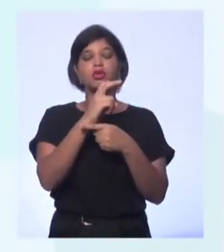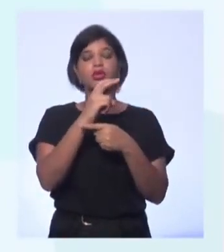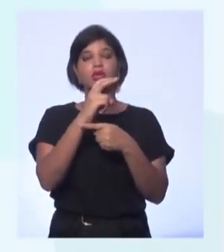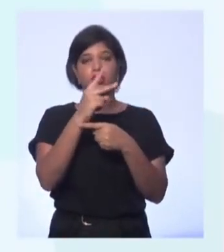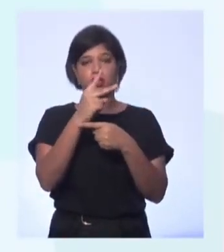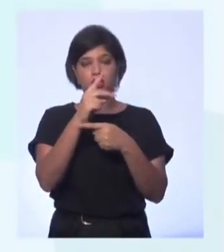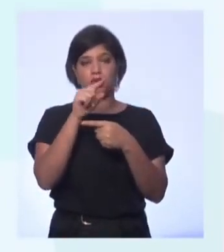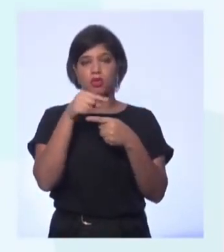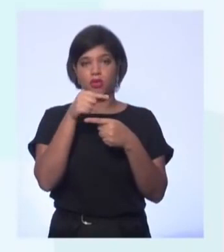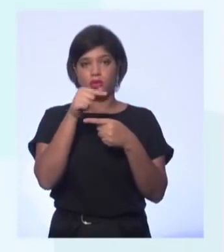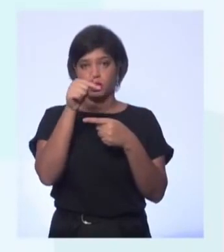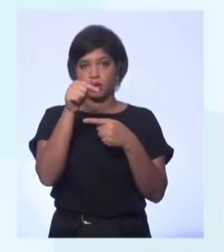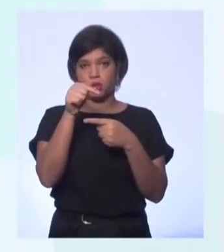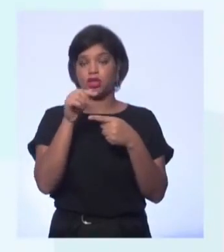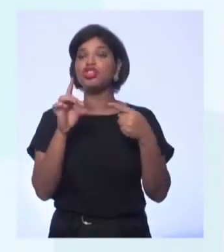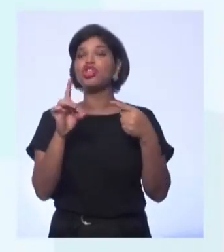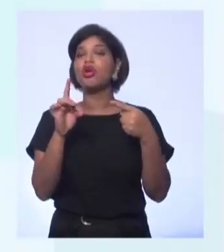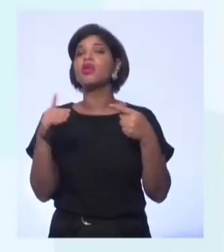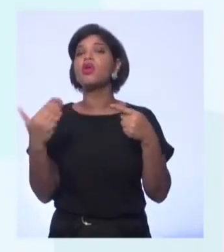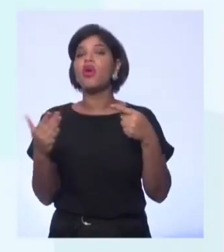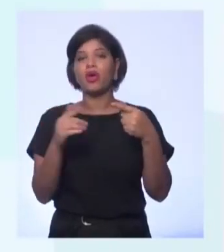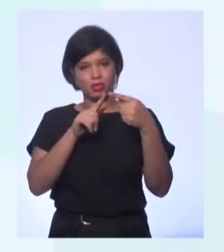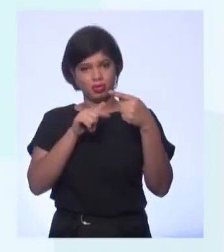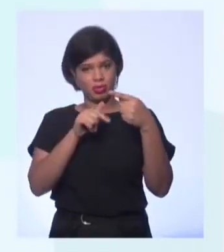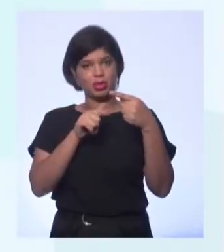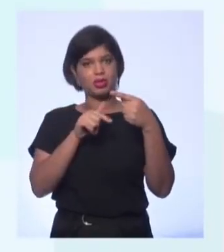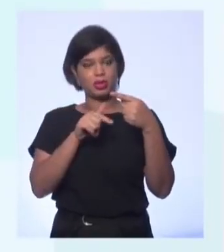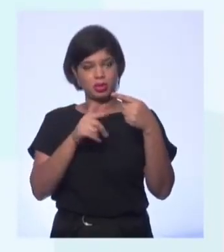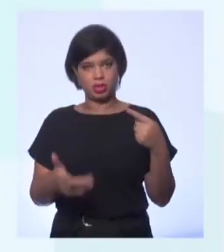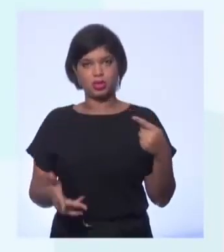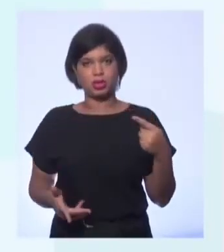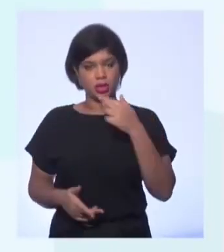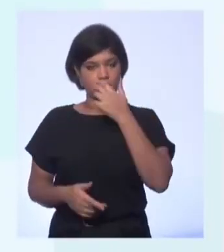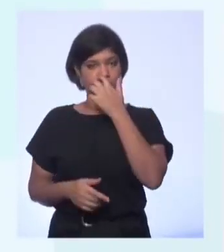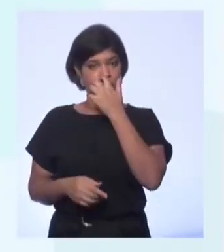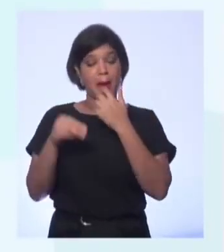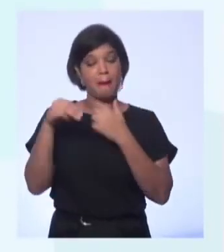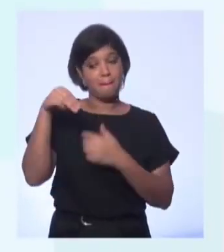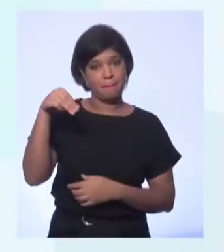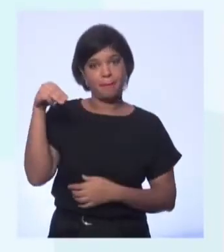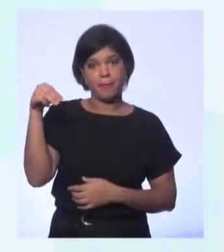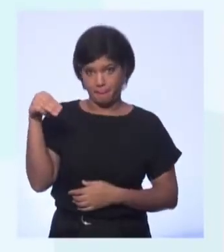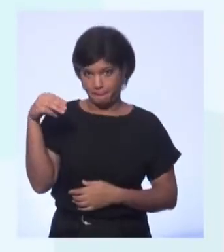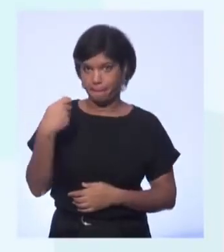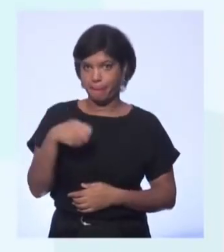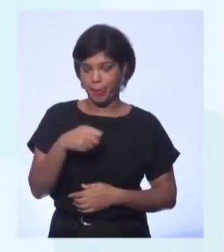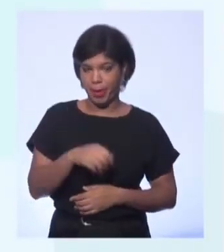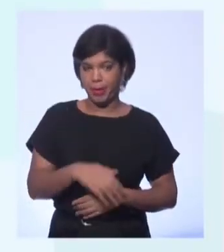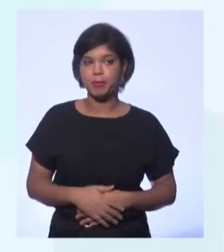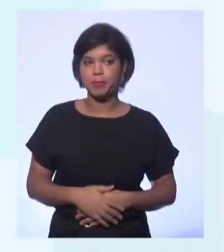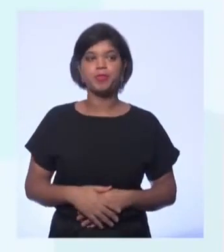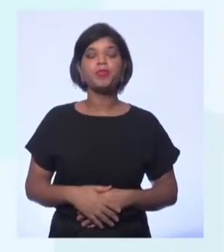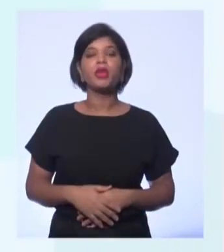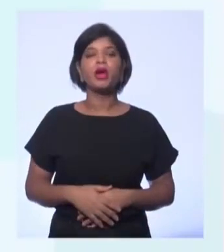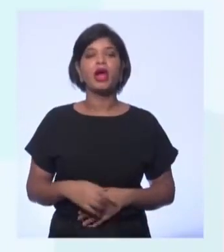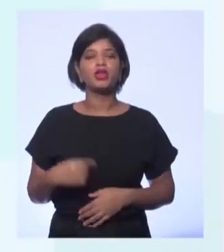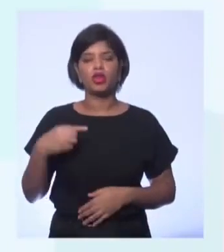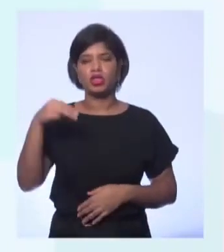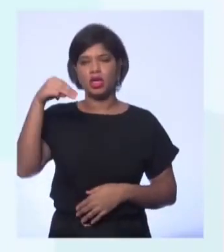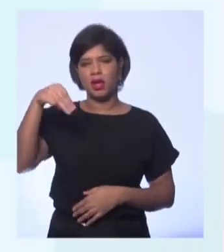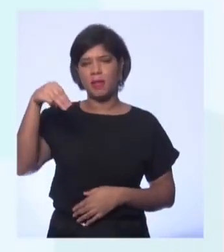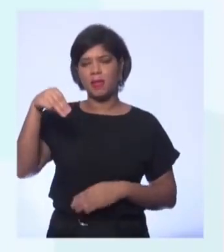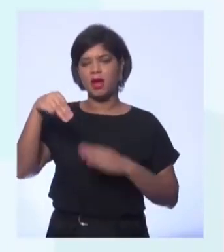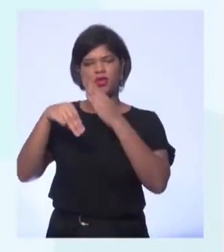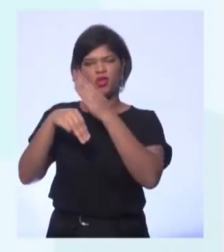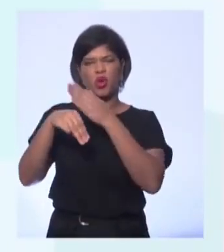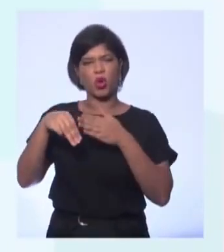52,7. Qual é o nosso diâmetro? 17. Tudo isso em milímetros. Então, vai ter lá a razão sem unidade, porque a gente vai cancelar o milímetro com o